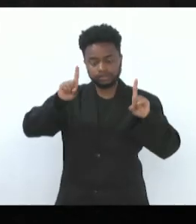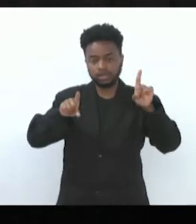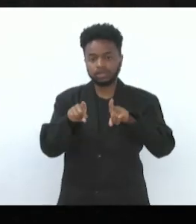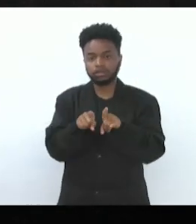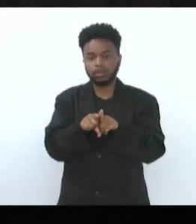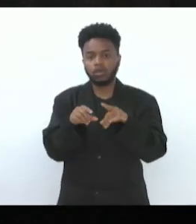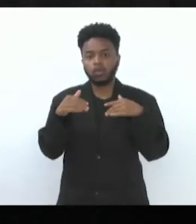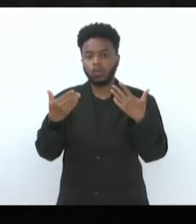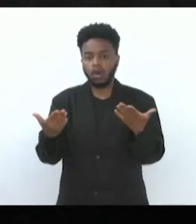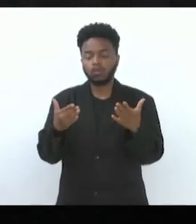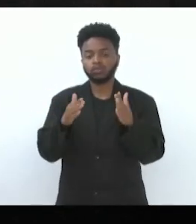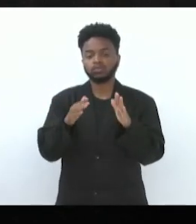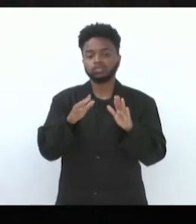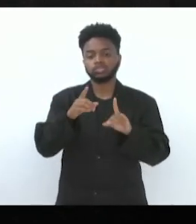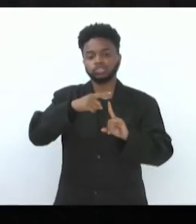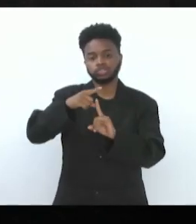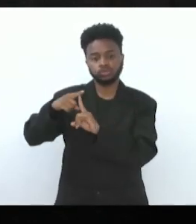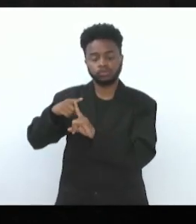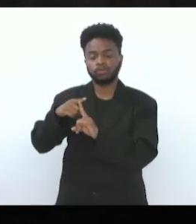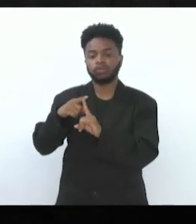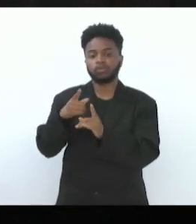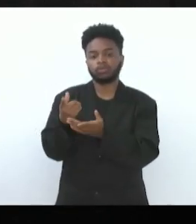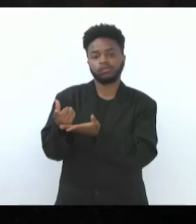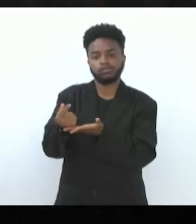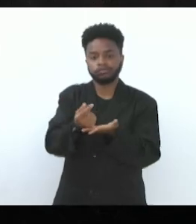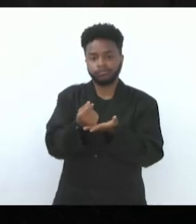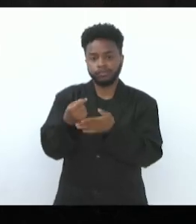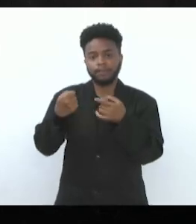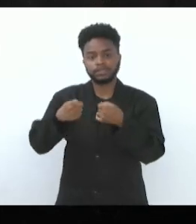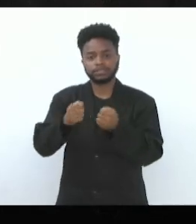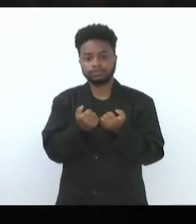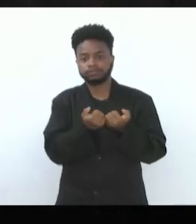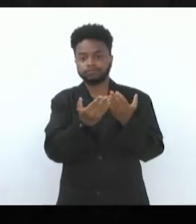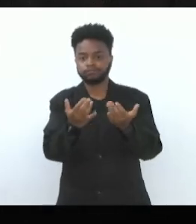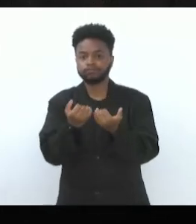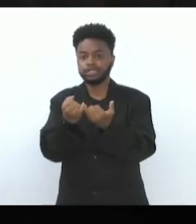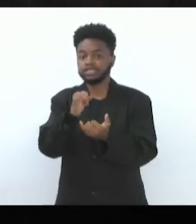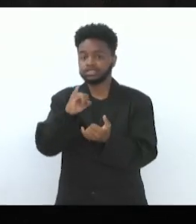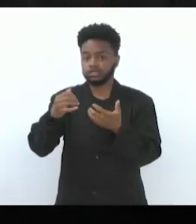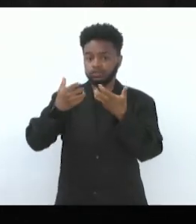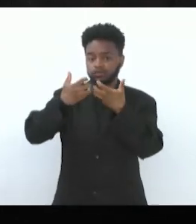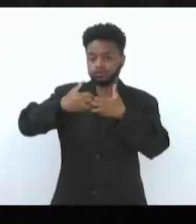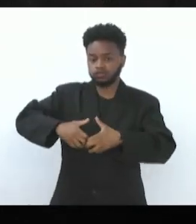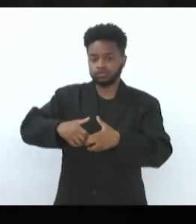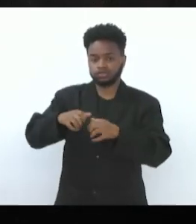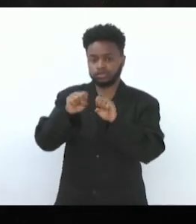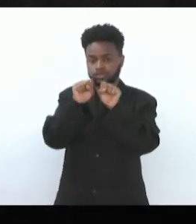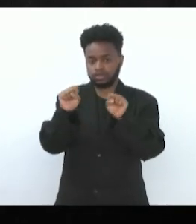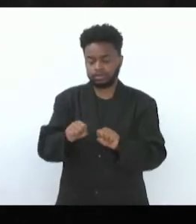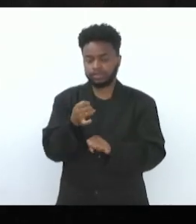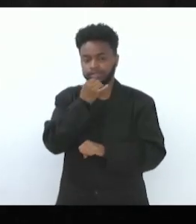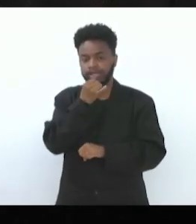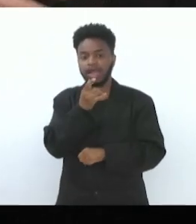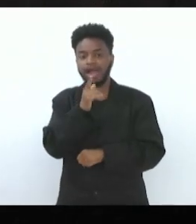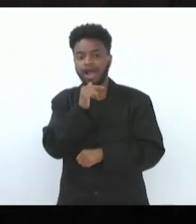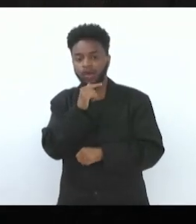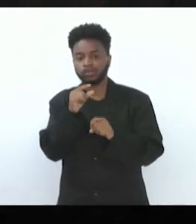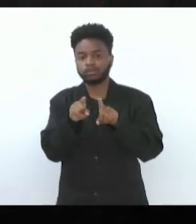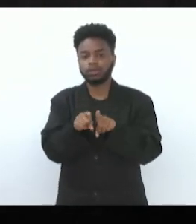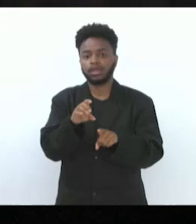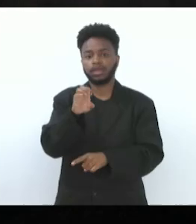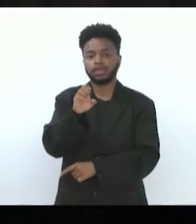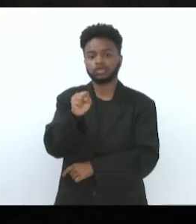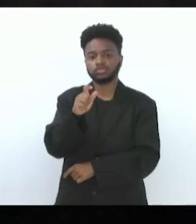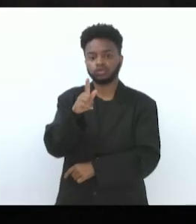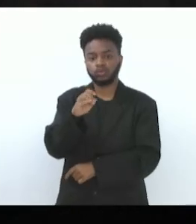de recursos ela terá que dispor para que o sistema funcionasse. No caso da água e esgoto, estou falando especificamente